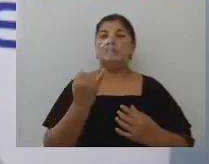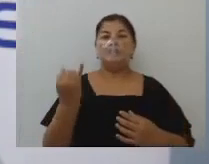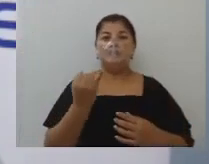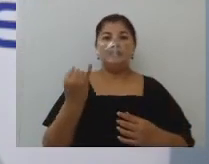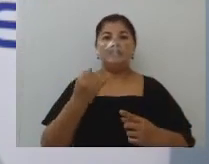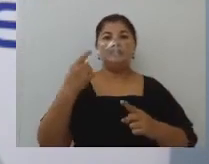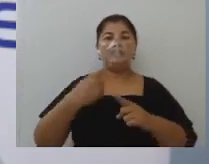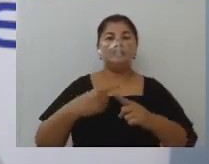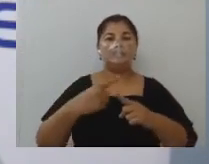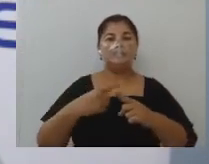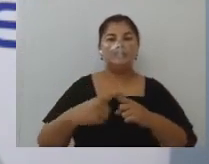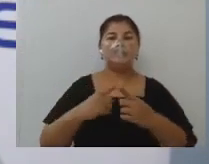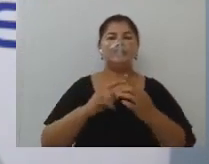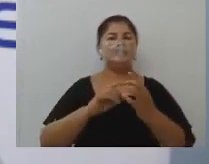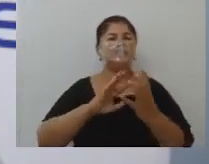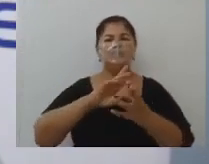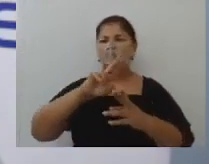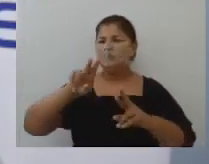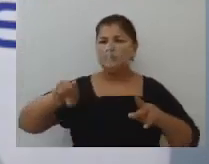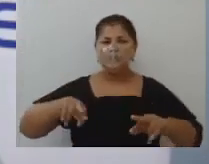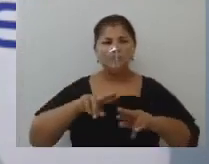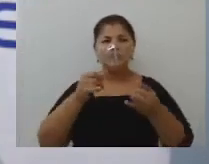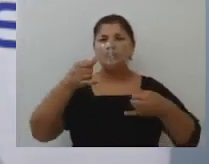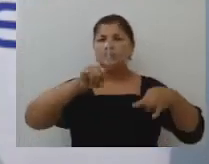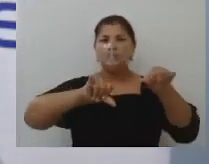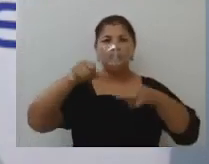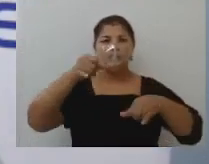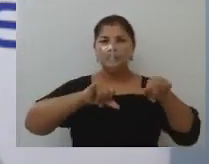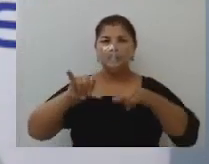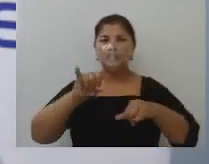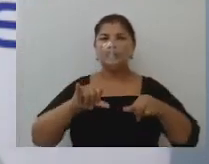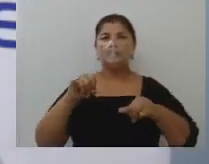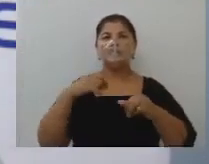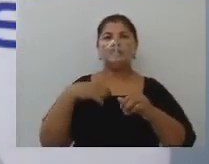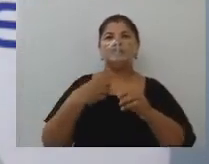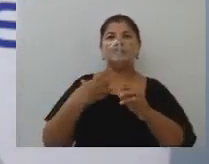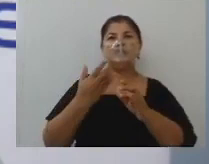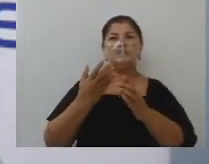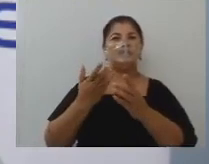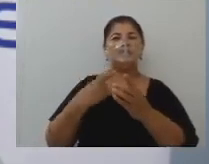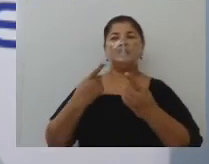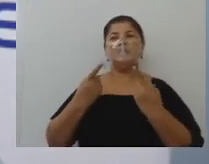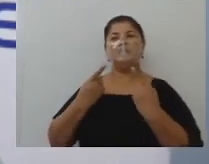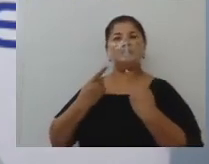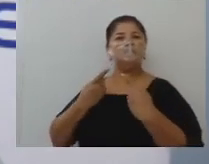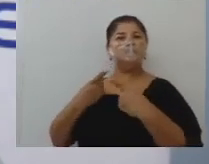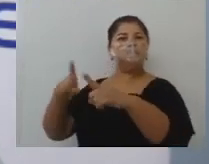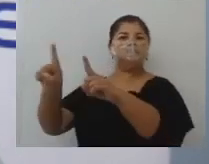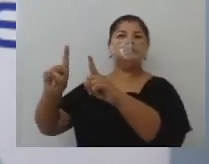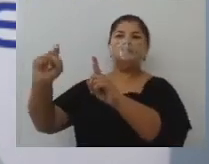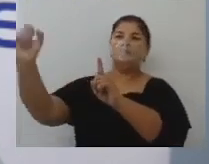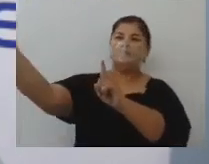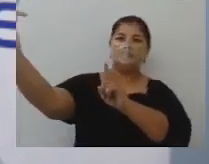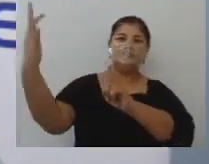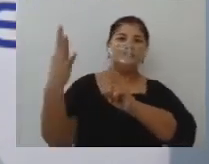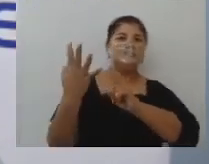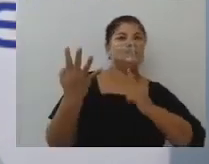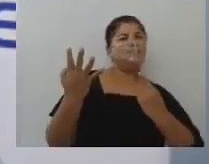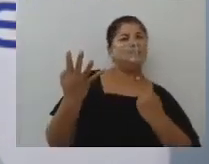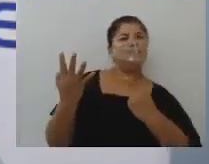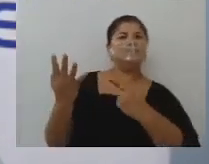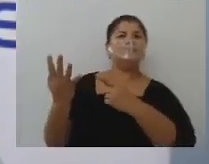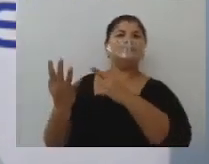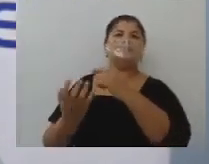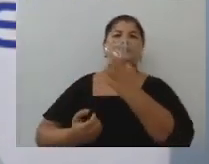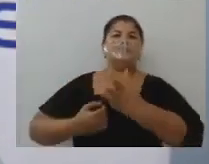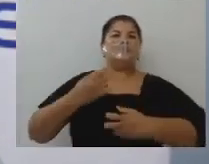o átomo, moléculas, tudo que a gente conhece, ele reage ao infravermelho. E quando recebe o infravermelho,